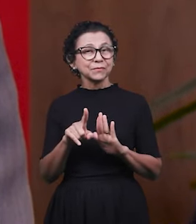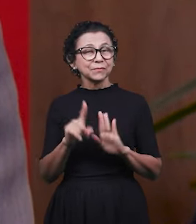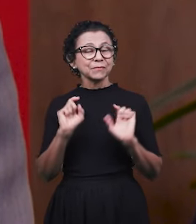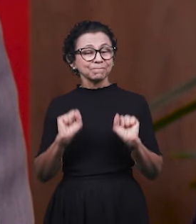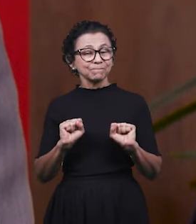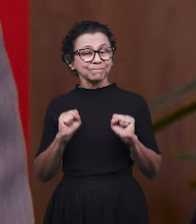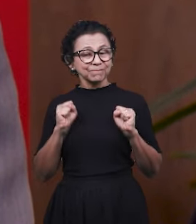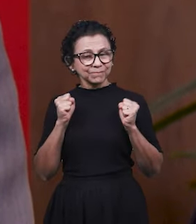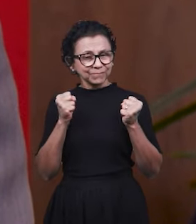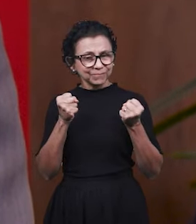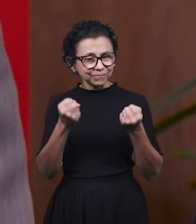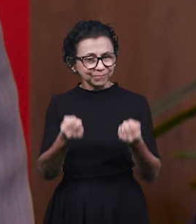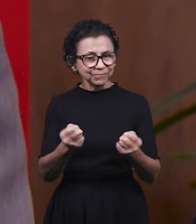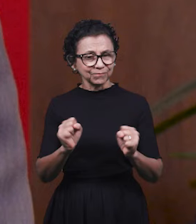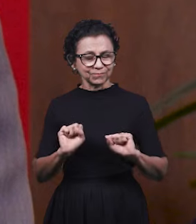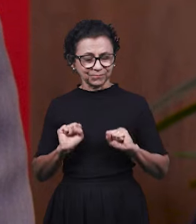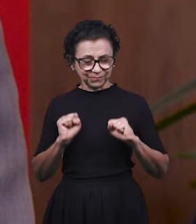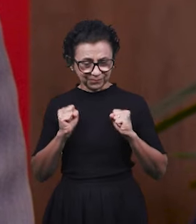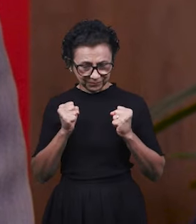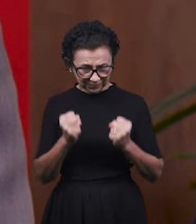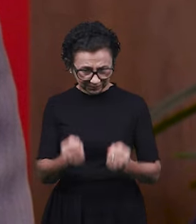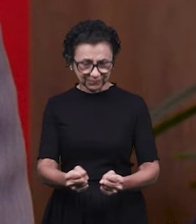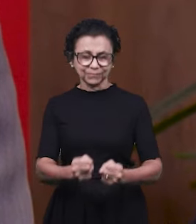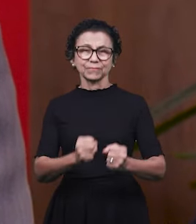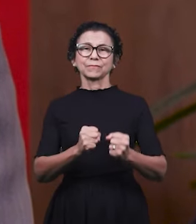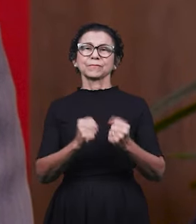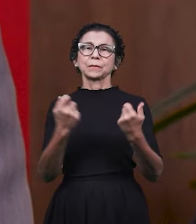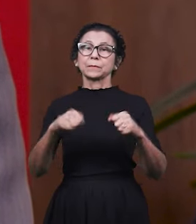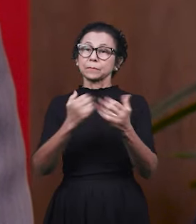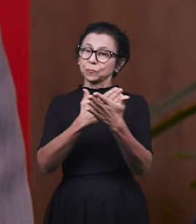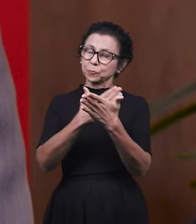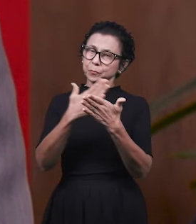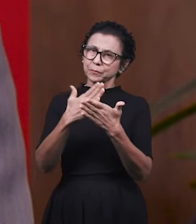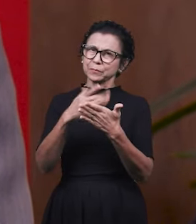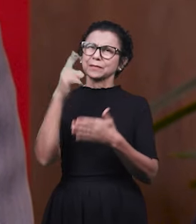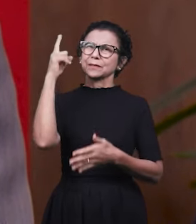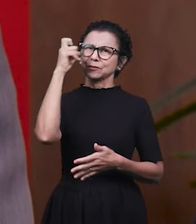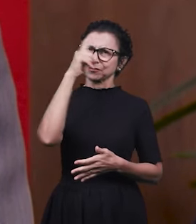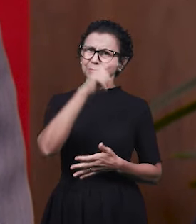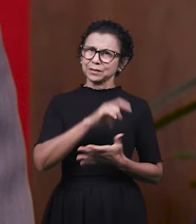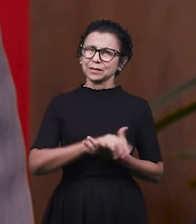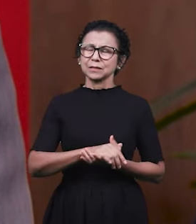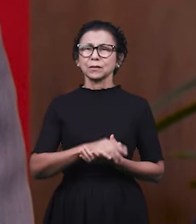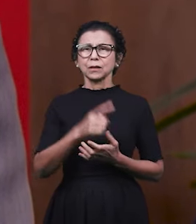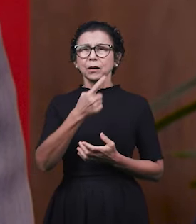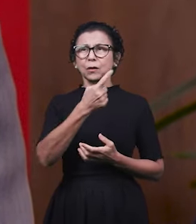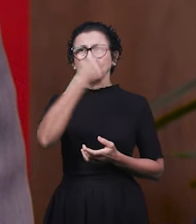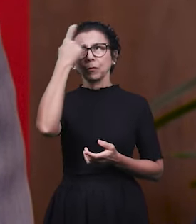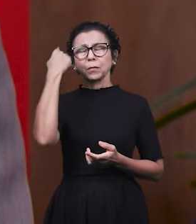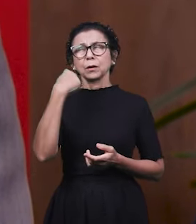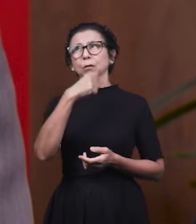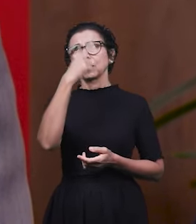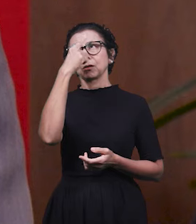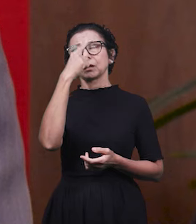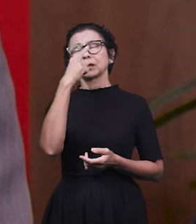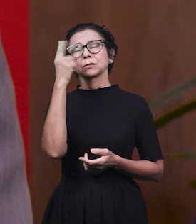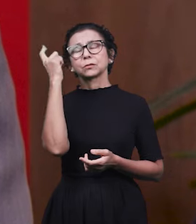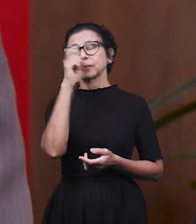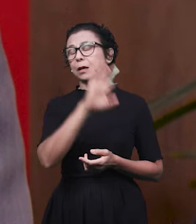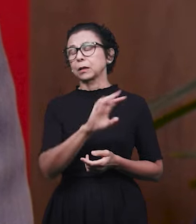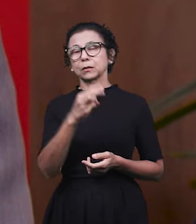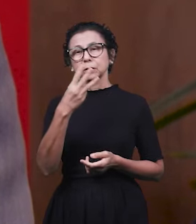Você precisa dar o passo inicial. Se para você é difícil começar a estudar 1 hora, comece com 30